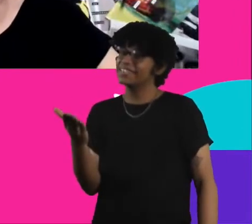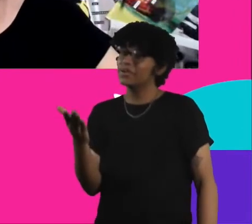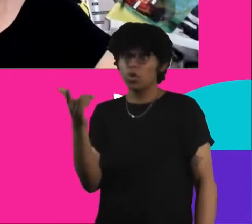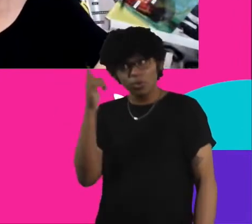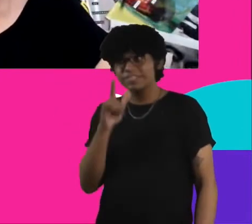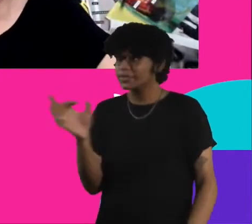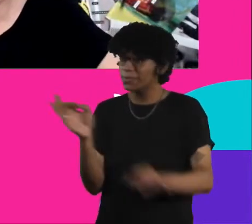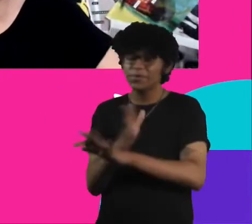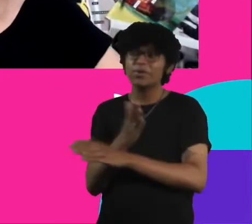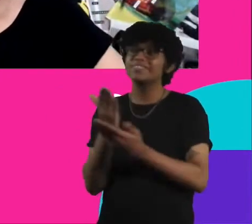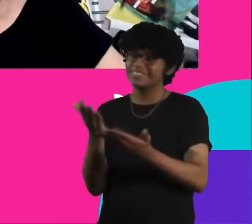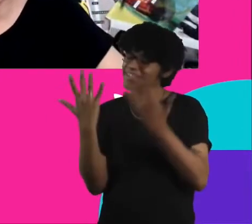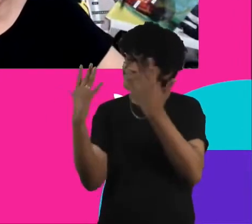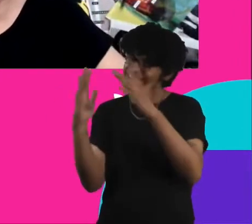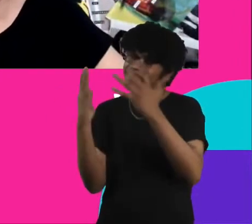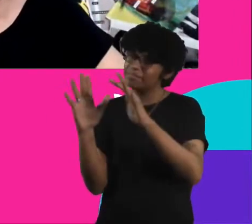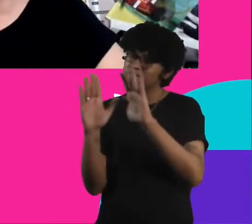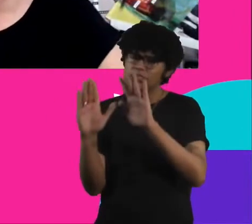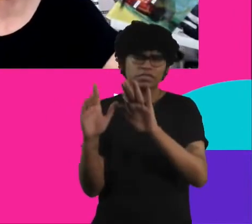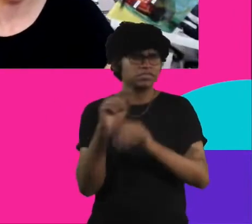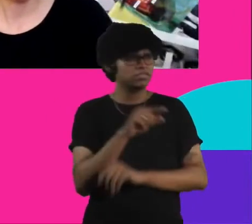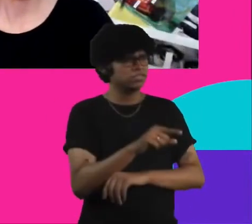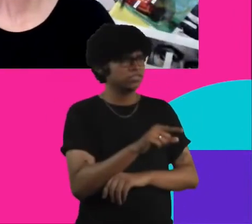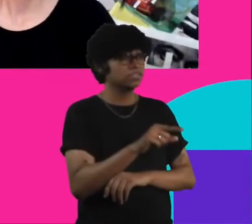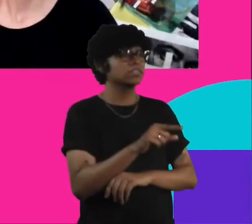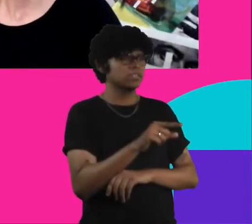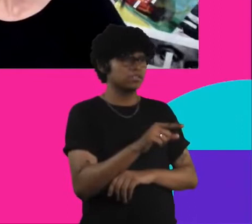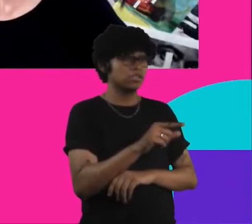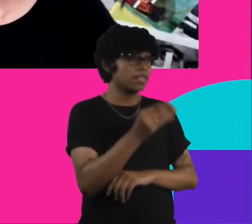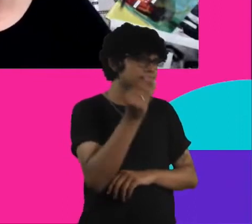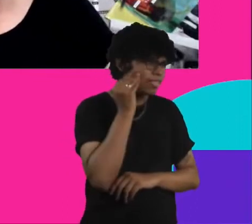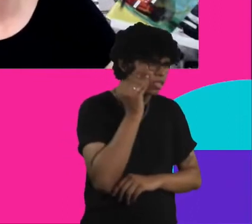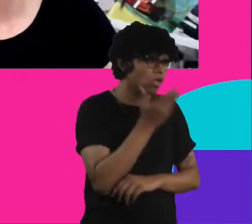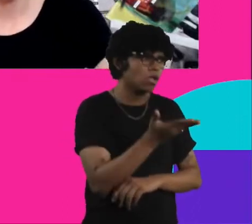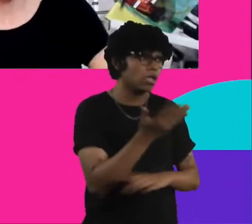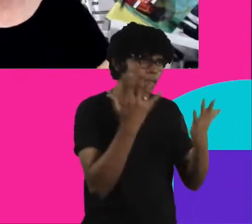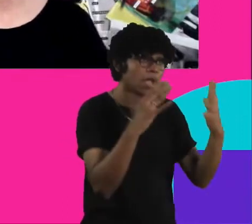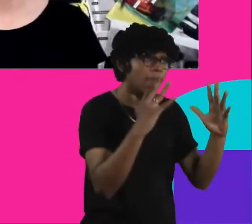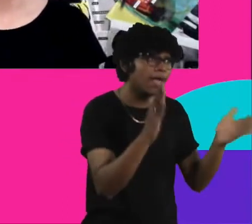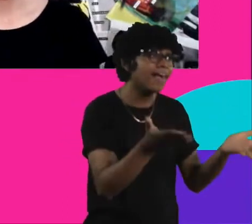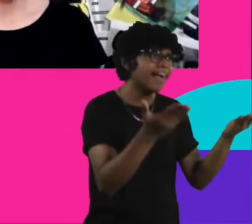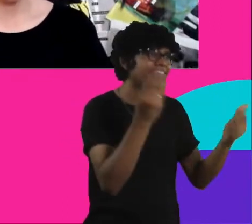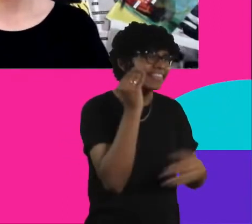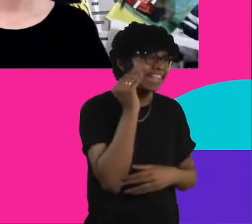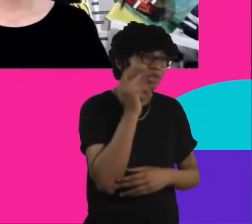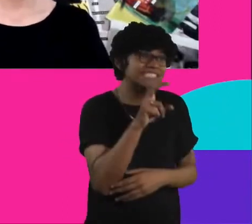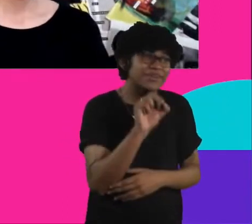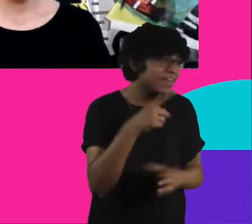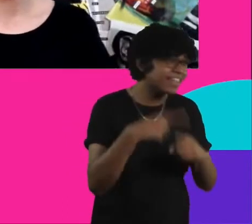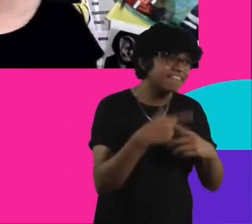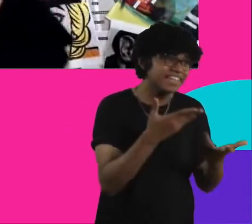negócio pronto. Mas será que a gente valoriza aquele funcionário por ter tentado 50 vezes chegar àquele